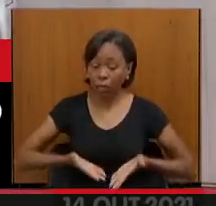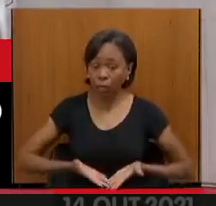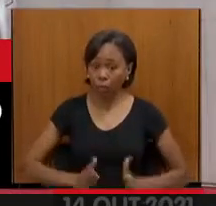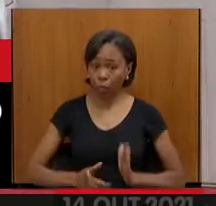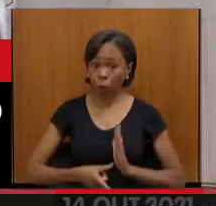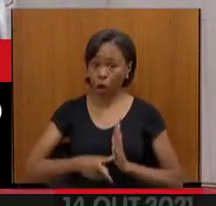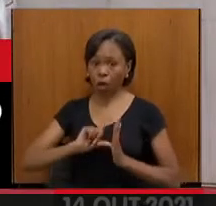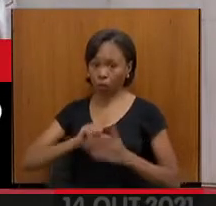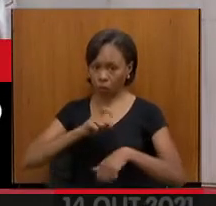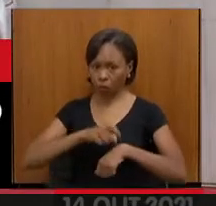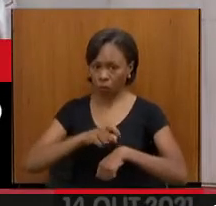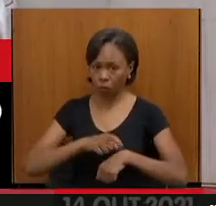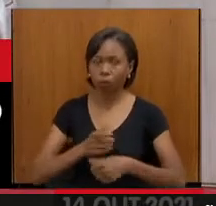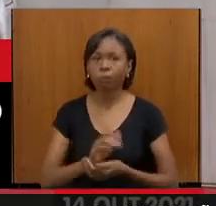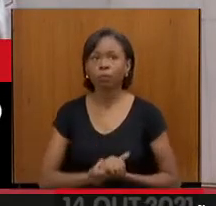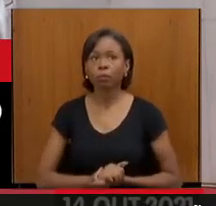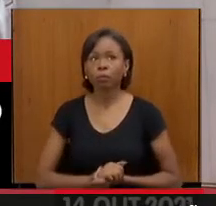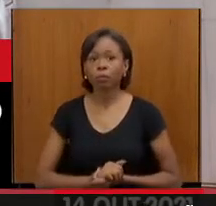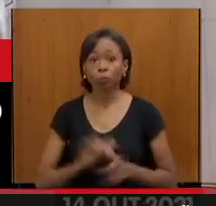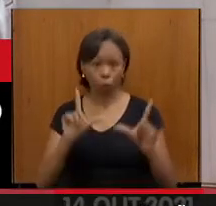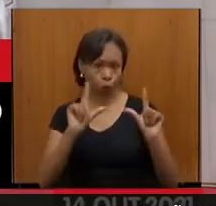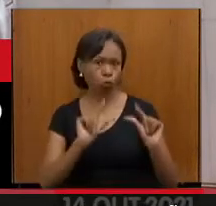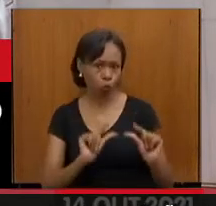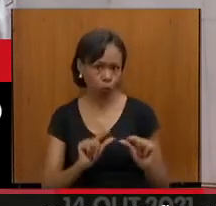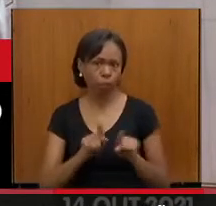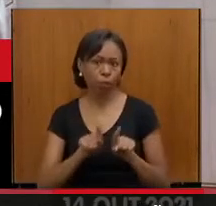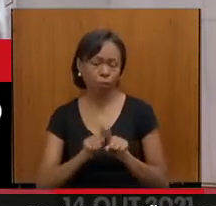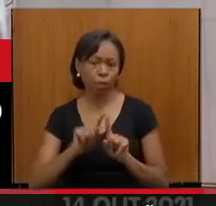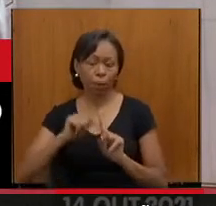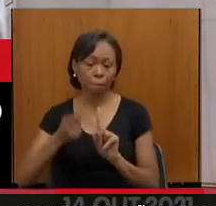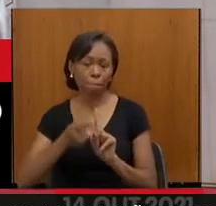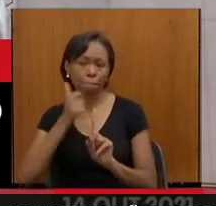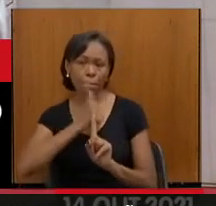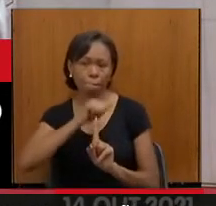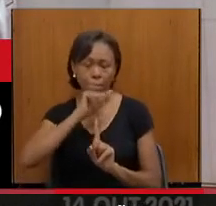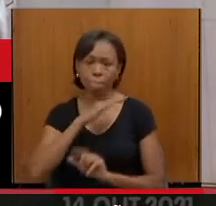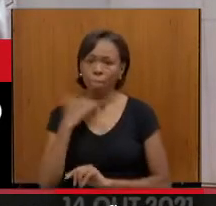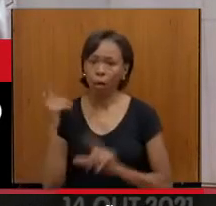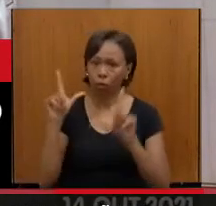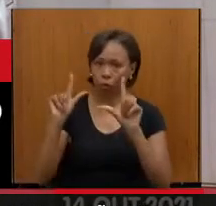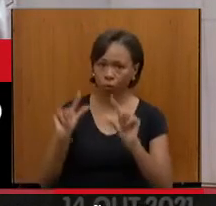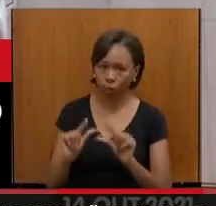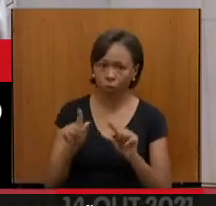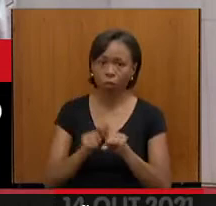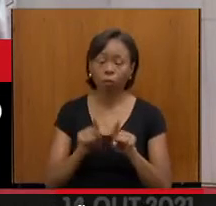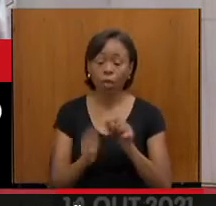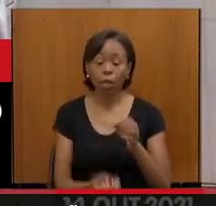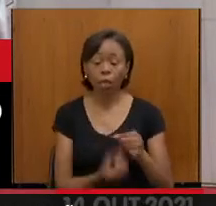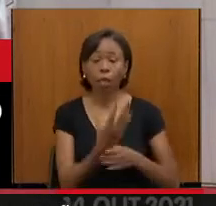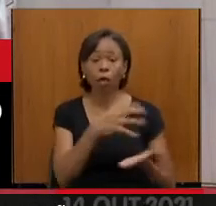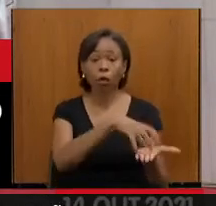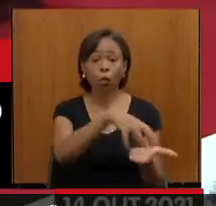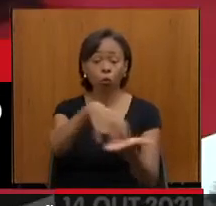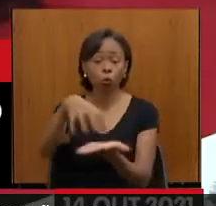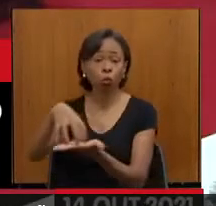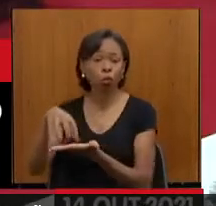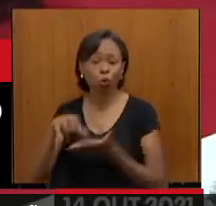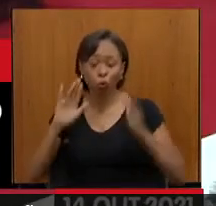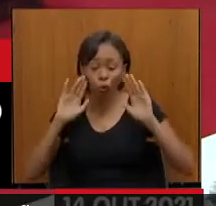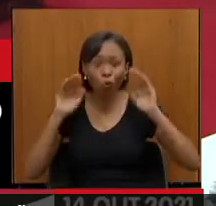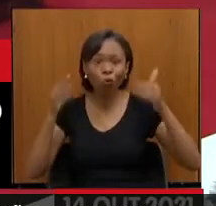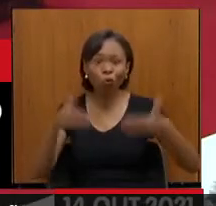à redução da mortalidade materna, a construção de redes de atenção à saúde,